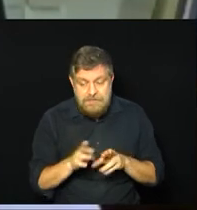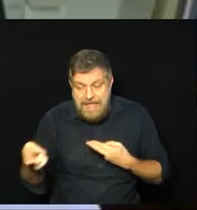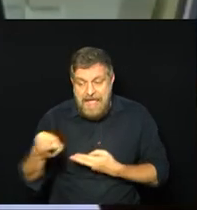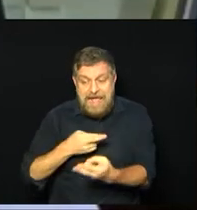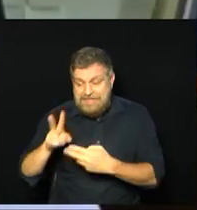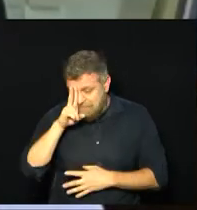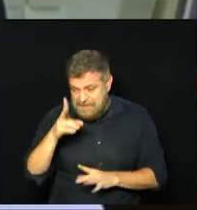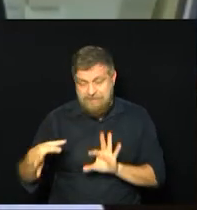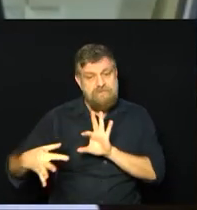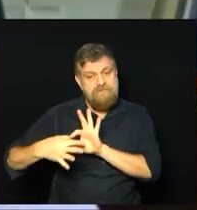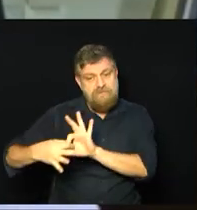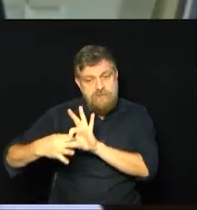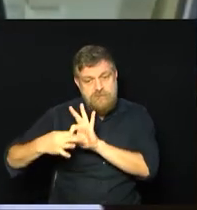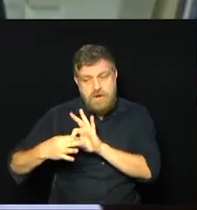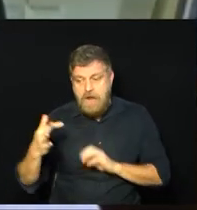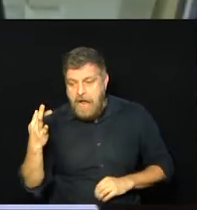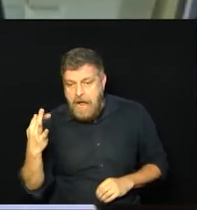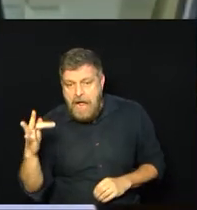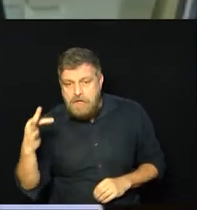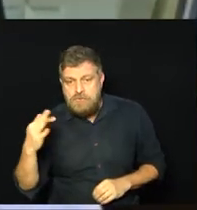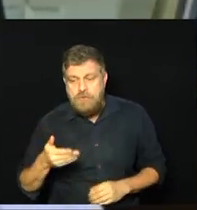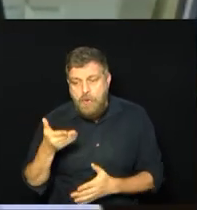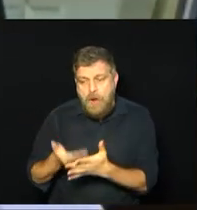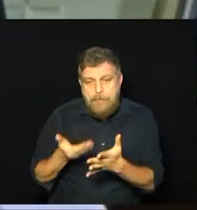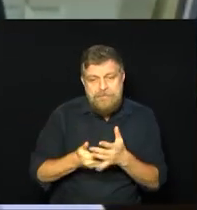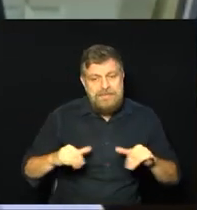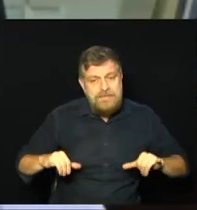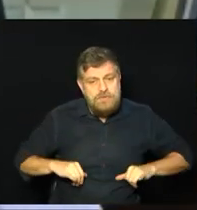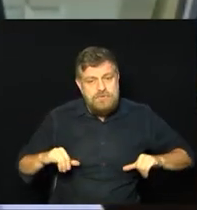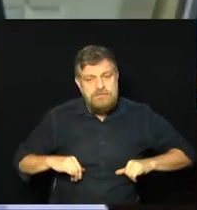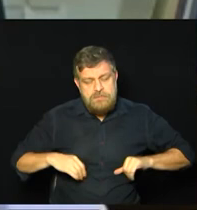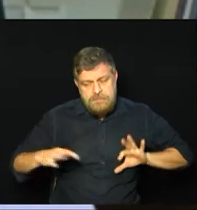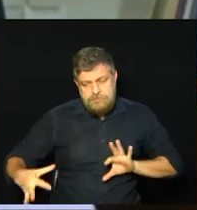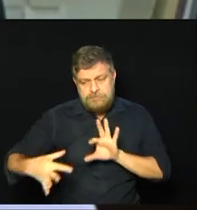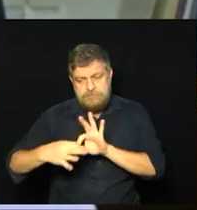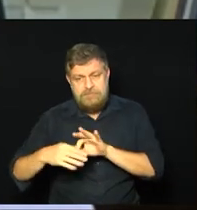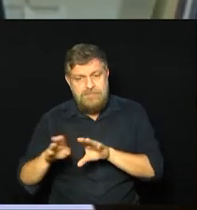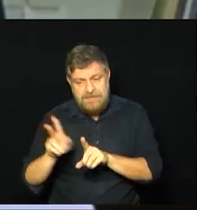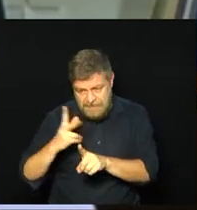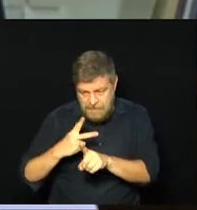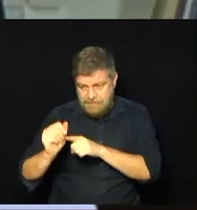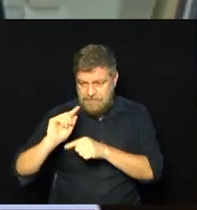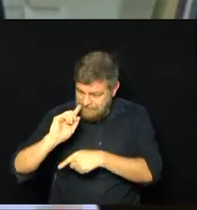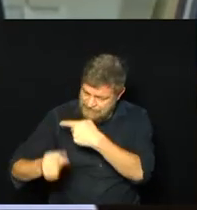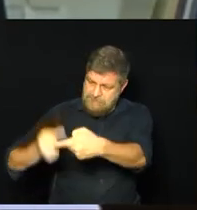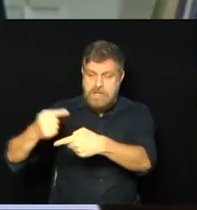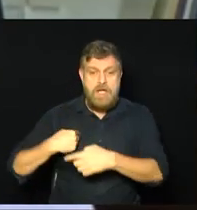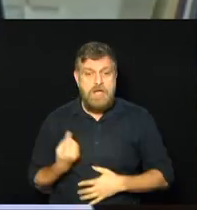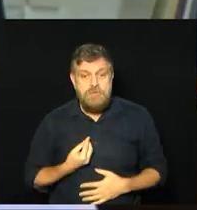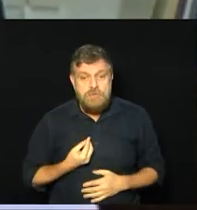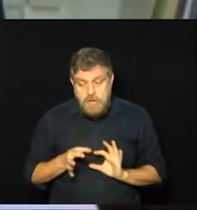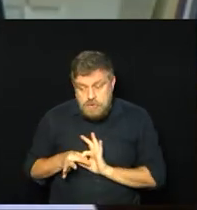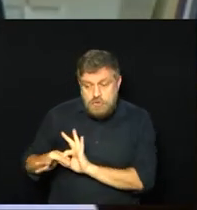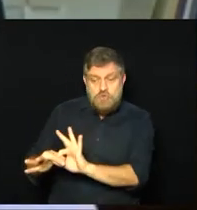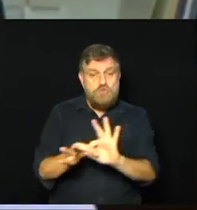relações através dessas dores, dessas perdas, e através também das superações que nós somos obrigados a vivenciar